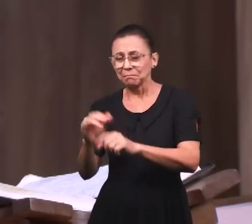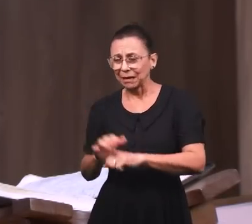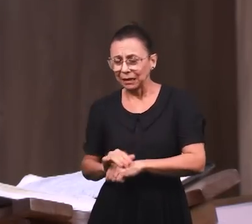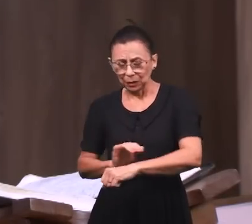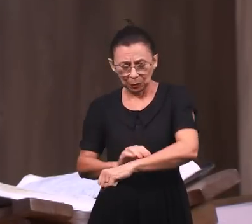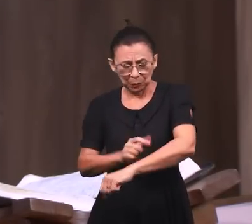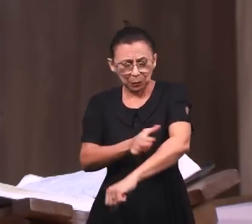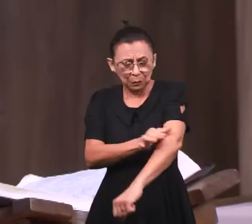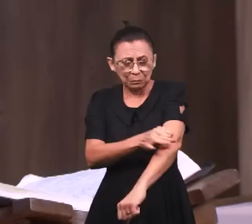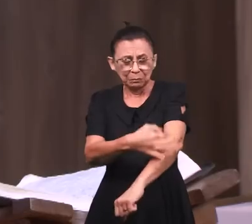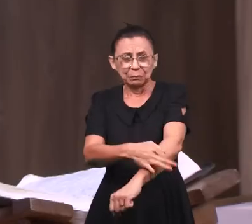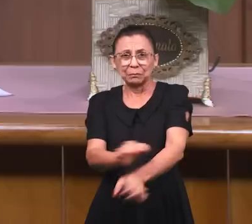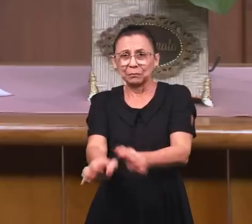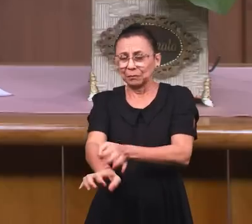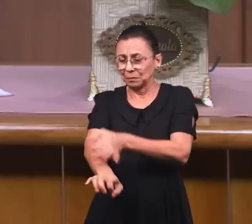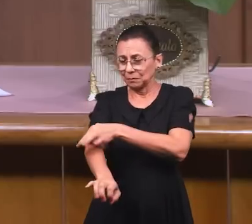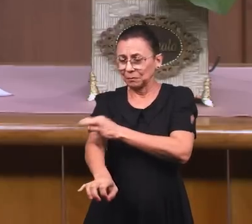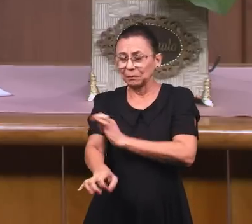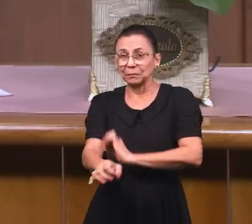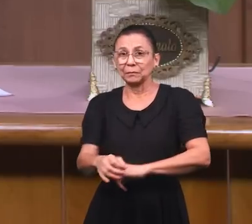para curar aquela ferida.